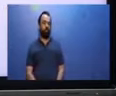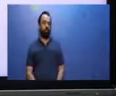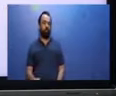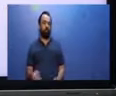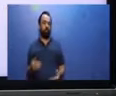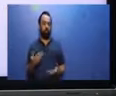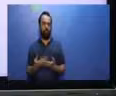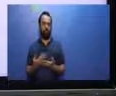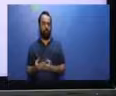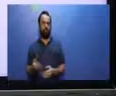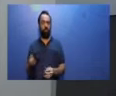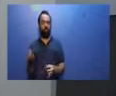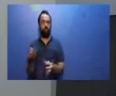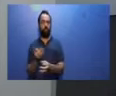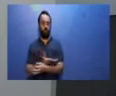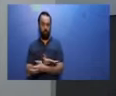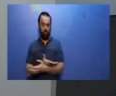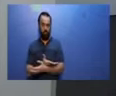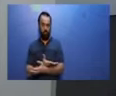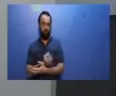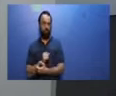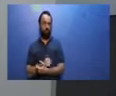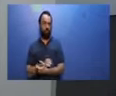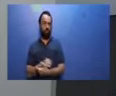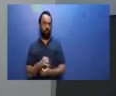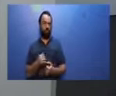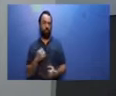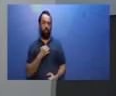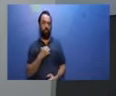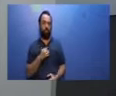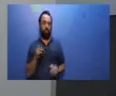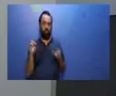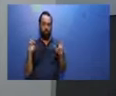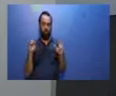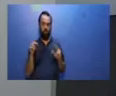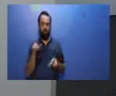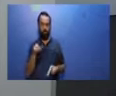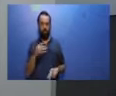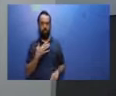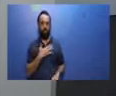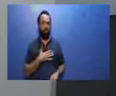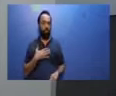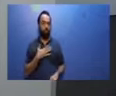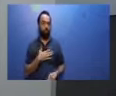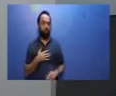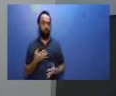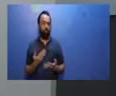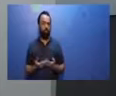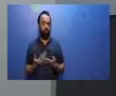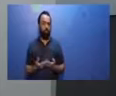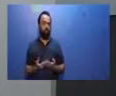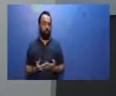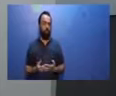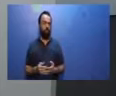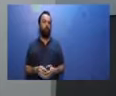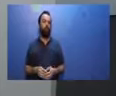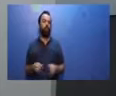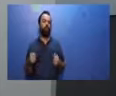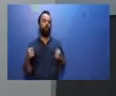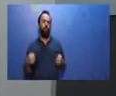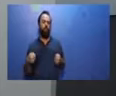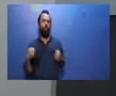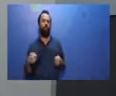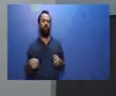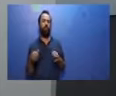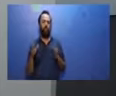oi e a nossa aula de hoje ela vai ficando por aqui eu espero que vocês tenham gostado do conteúdo esse conteúdo ele exige